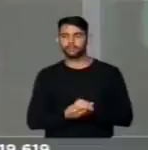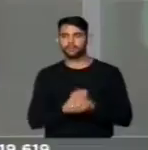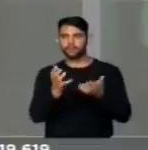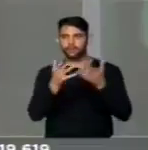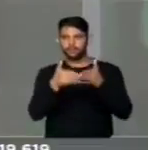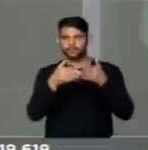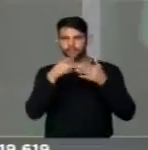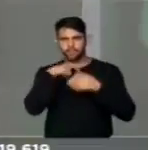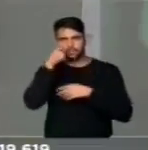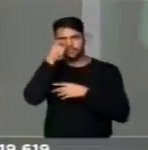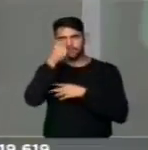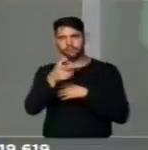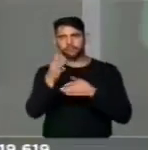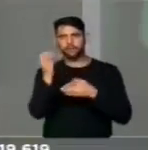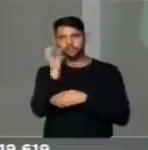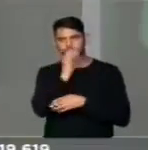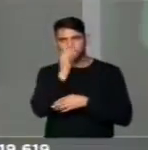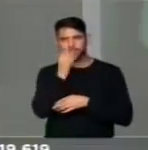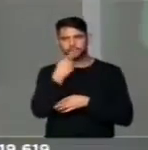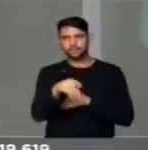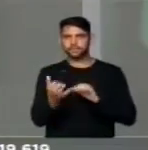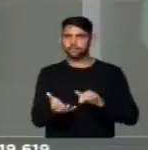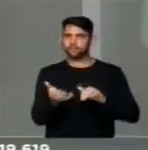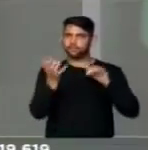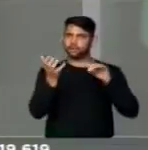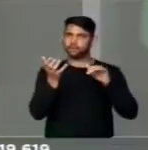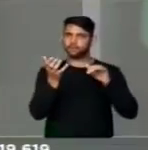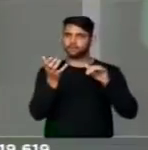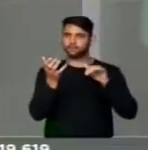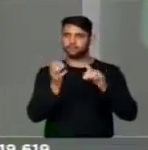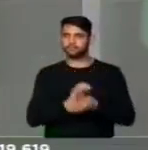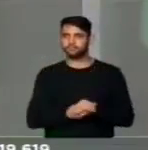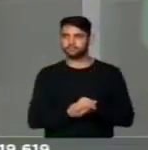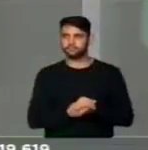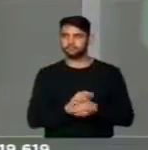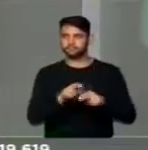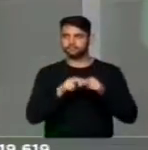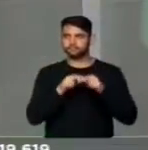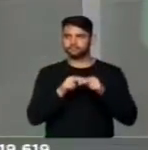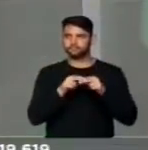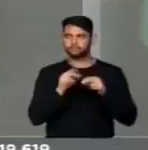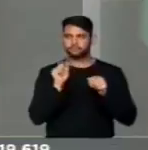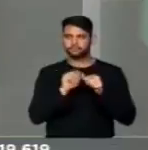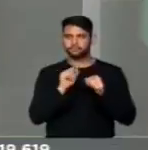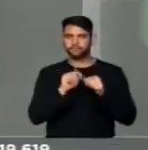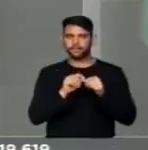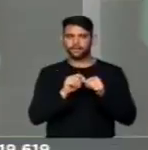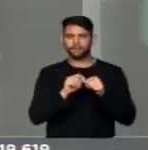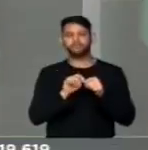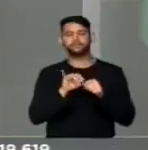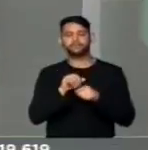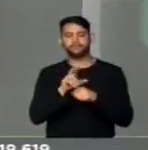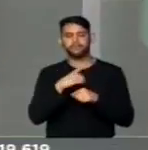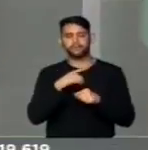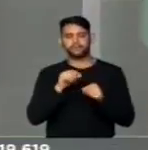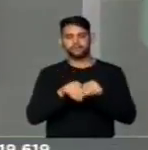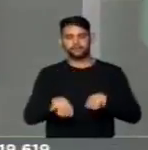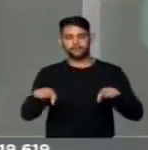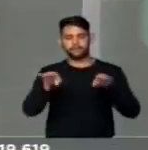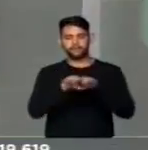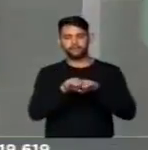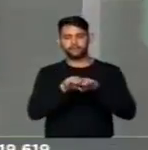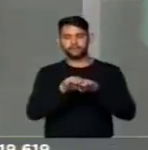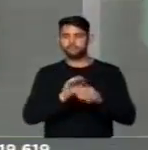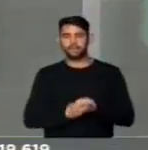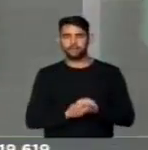quero chamar a atenção para a urgência que esse Congresso Nacional venha a editar um Estatuto Nacional para padronizar